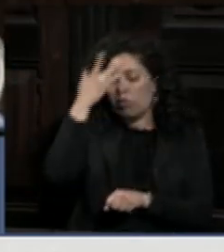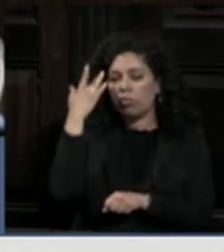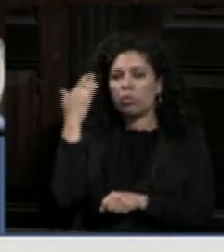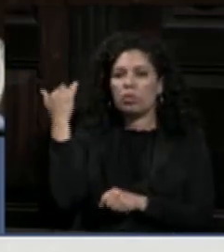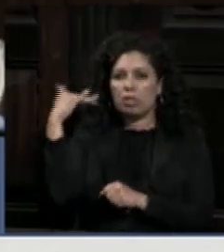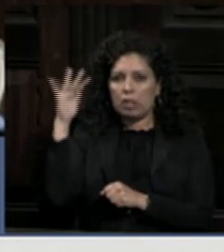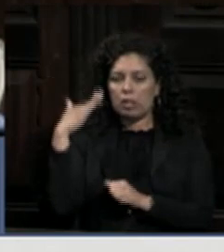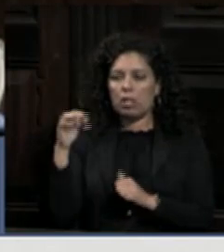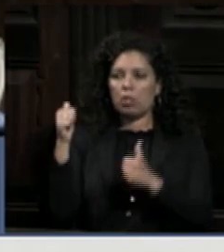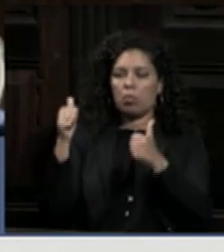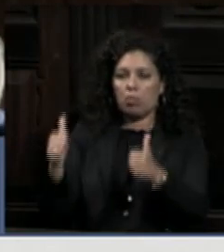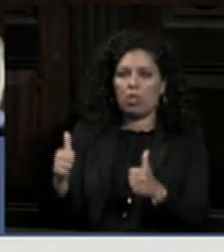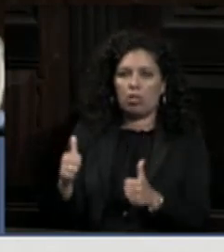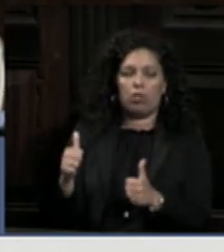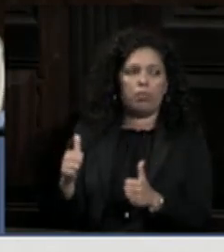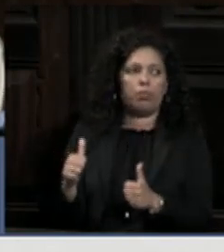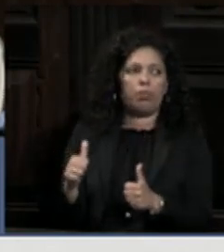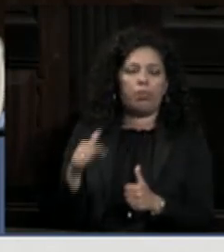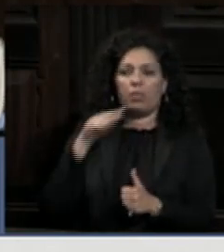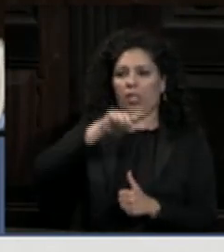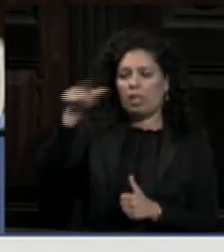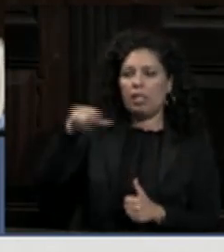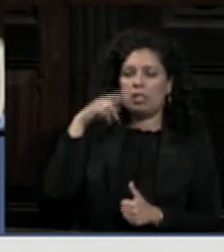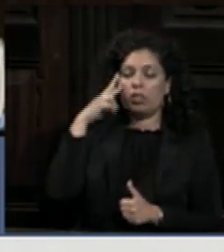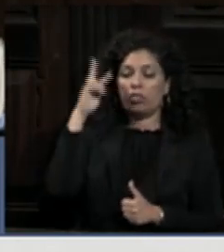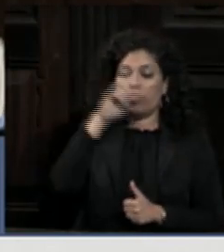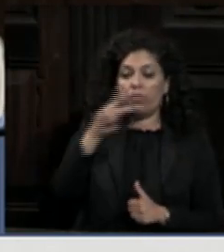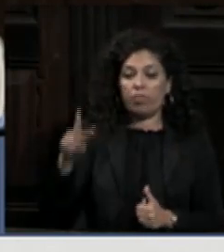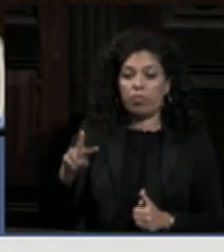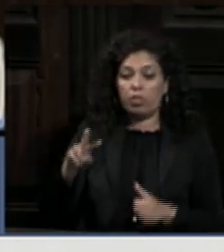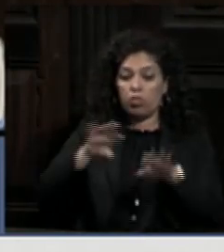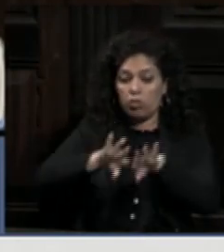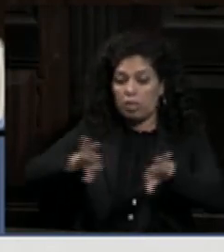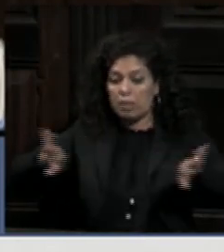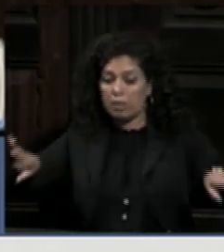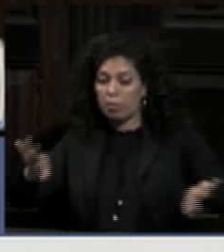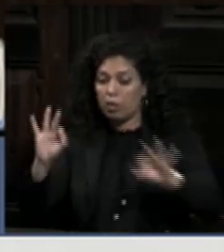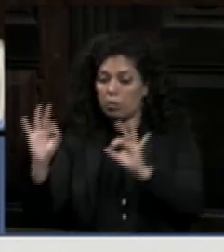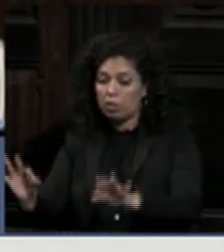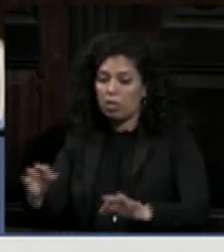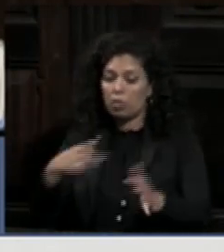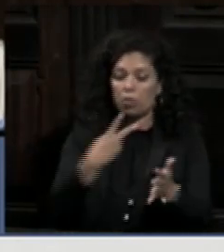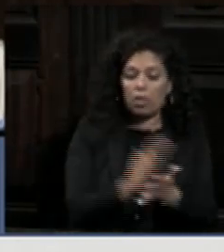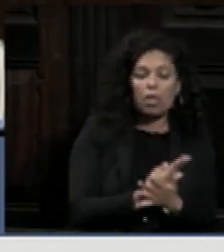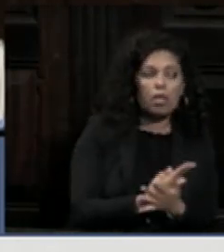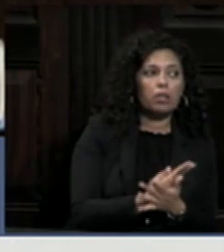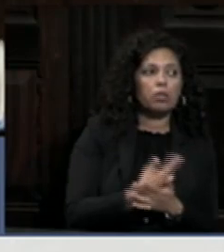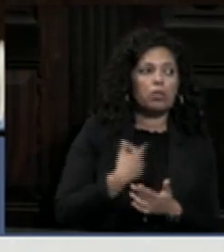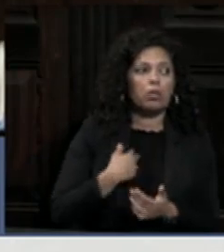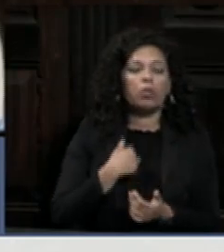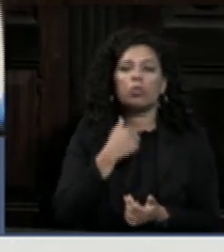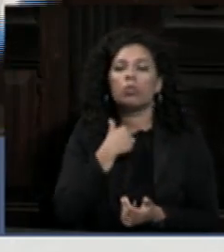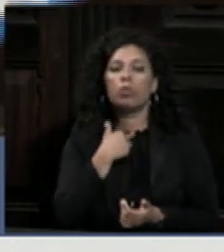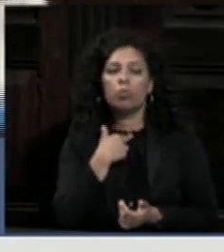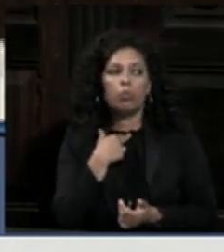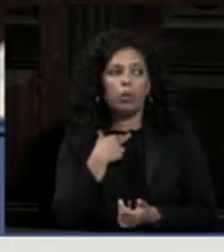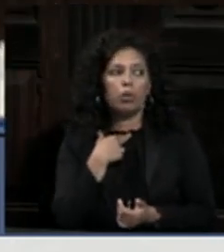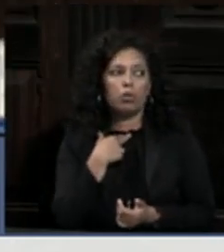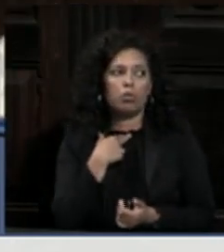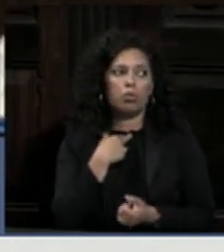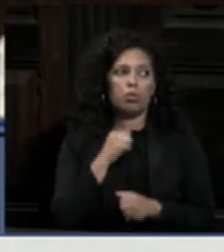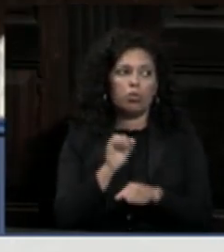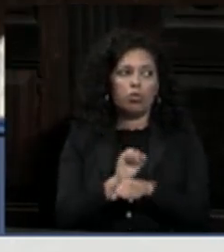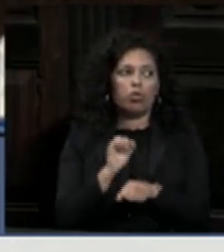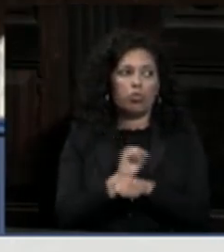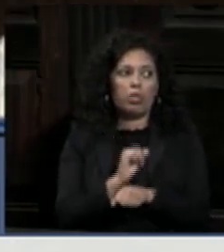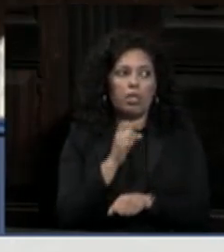consiga de forma muito clara separar o joio do trigo eu não posso deixar que o medo como